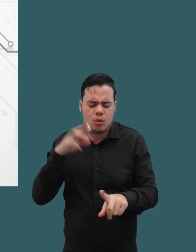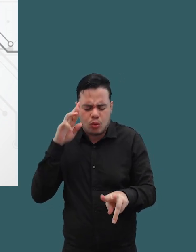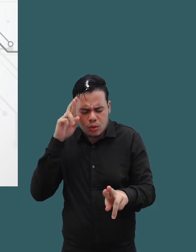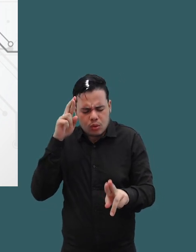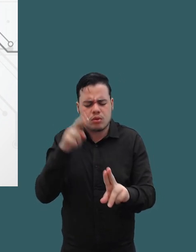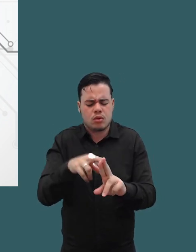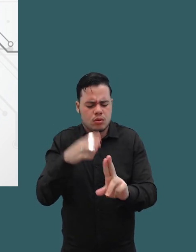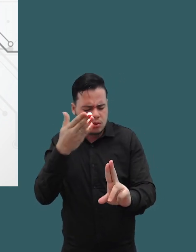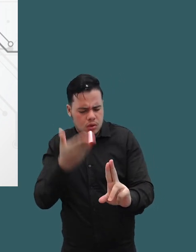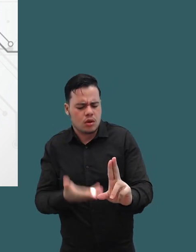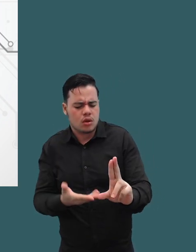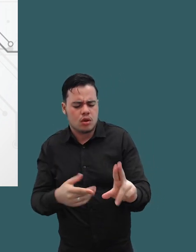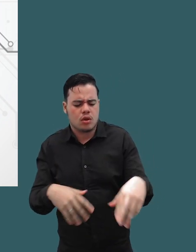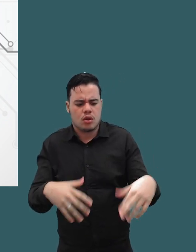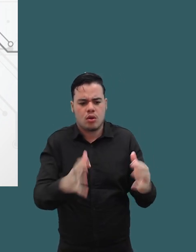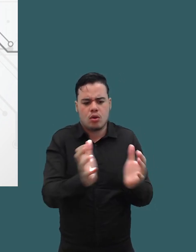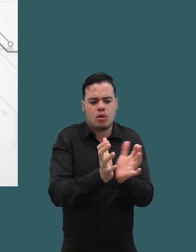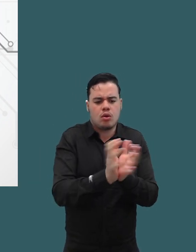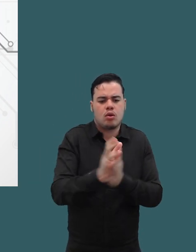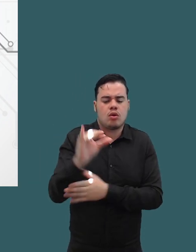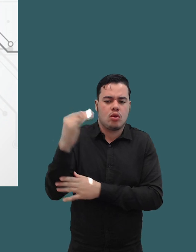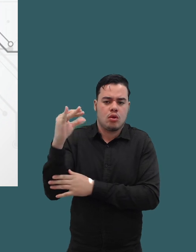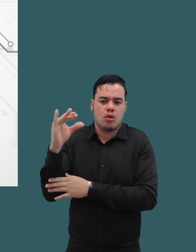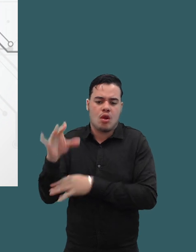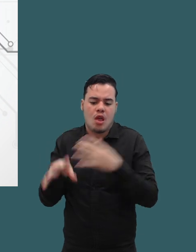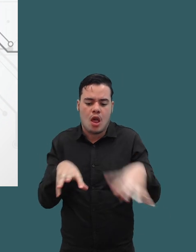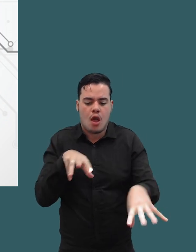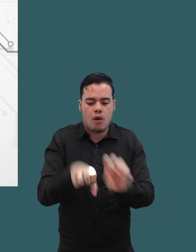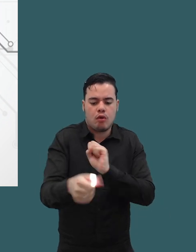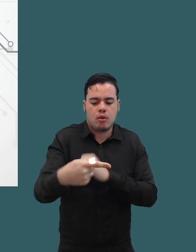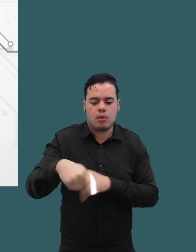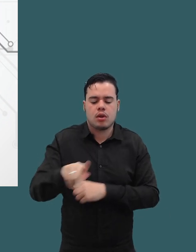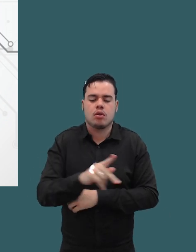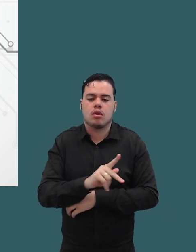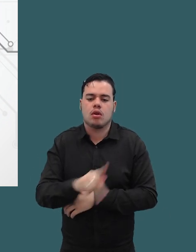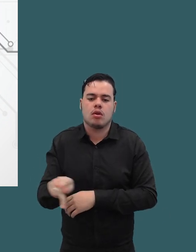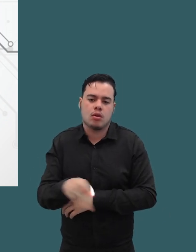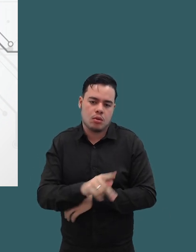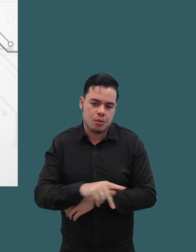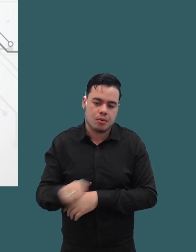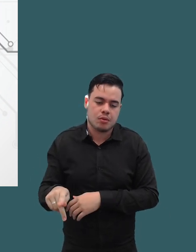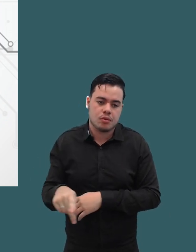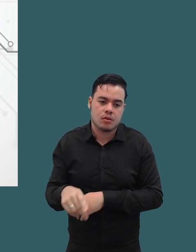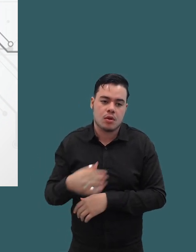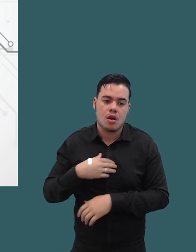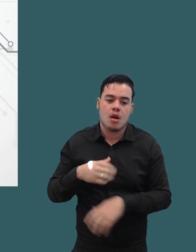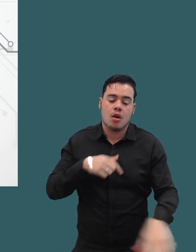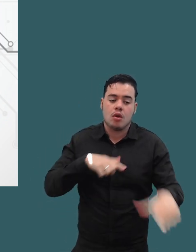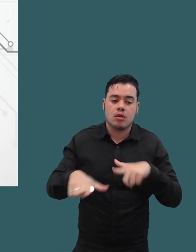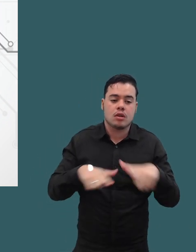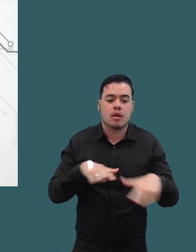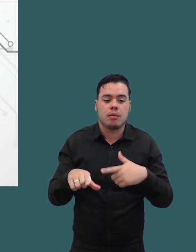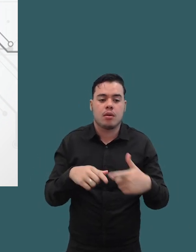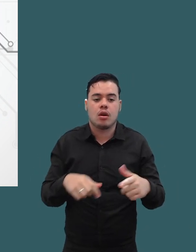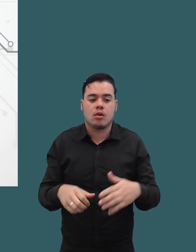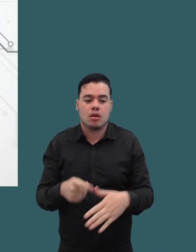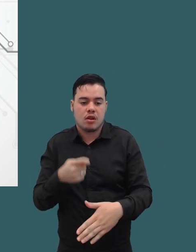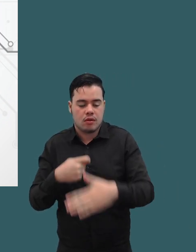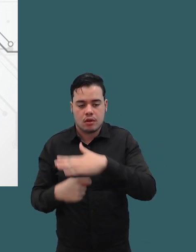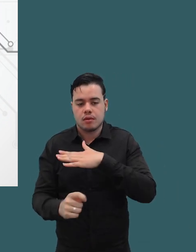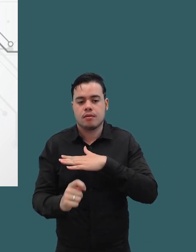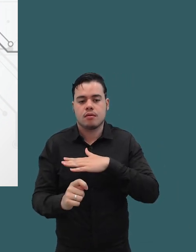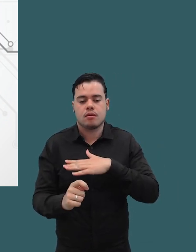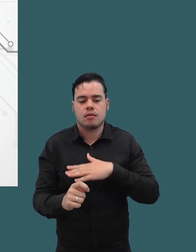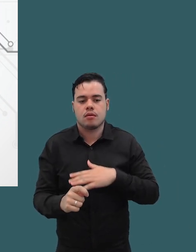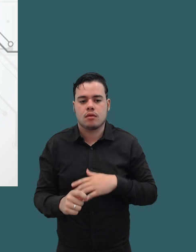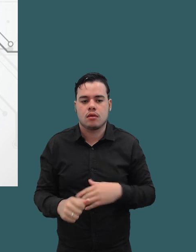clubes de ciência, formação para os professores. Então, é um trabalho que a gente está financiando